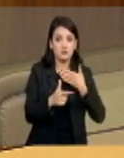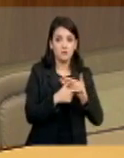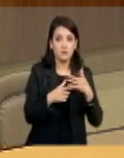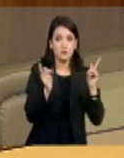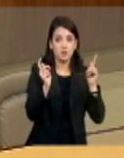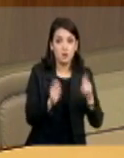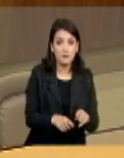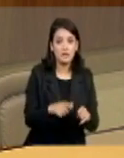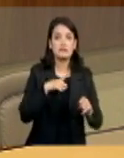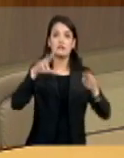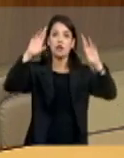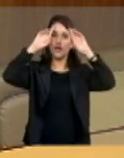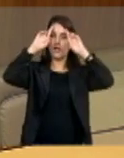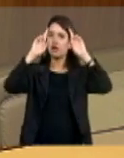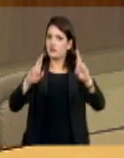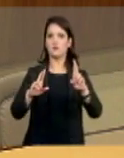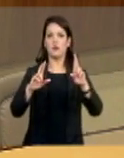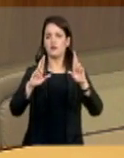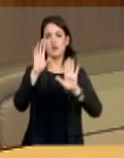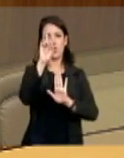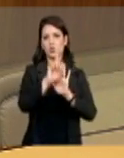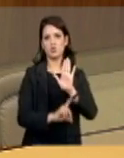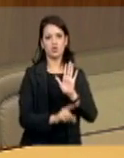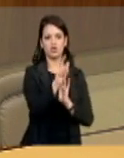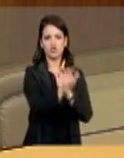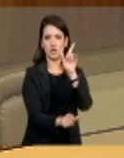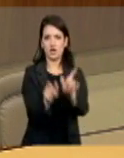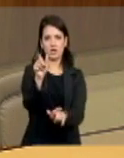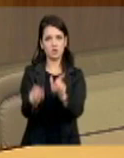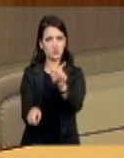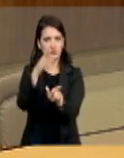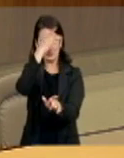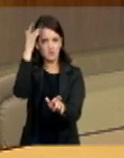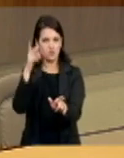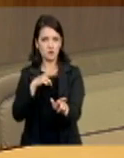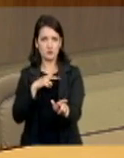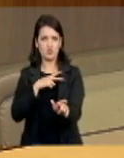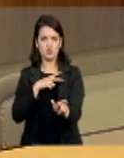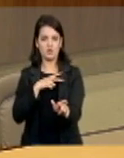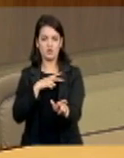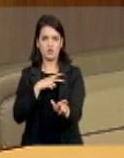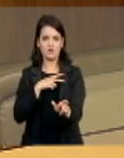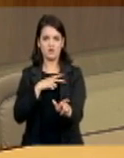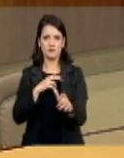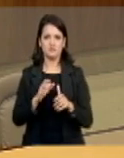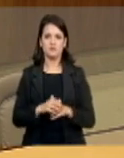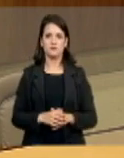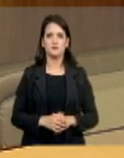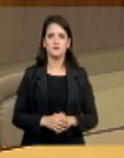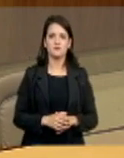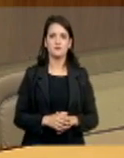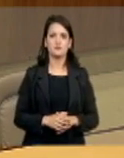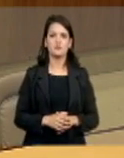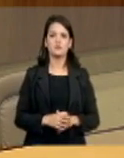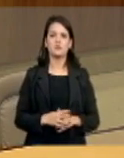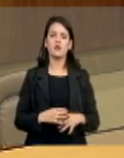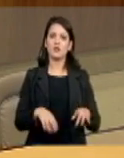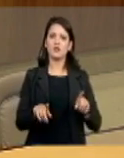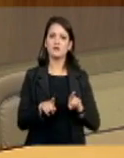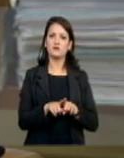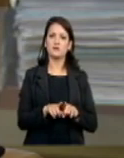respeita os direitos individuais das pessoas em geral e dos contribuintes e em particular em pedra reconhecer